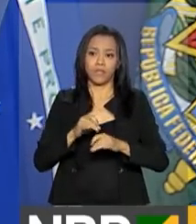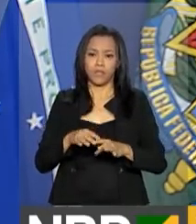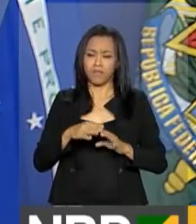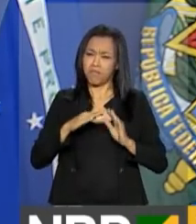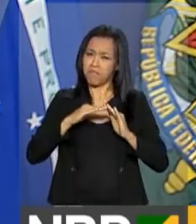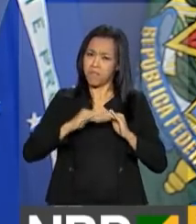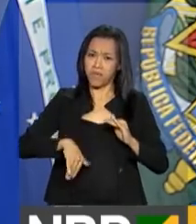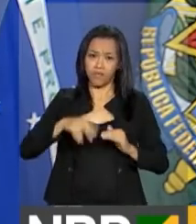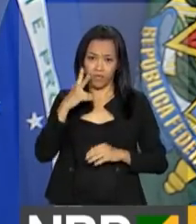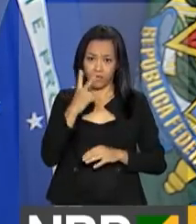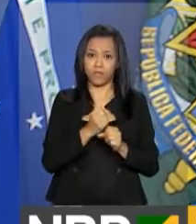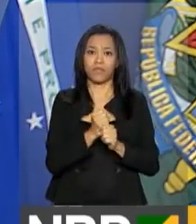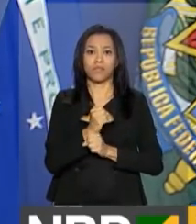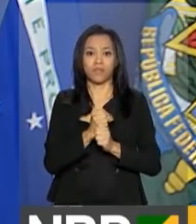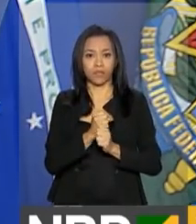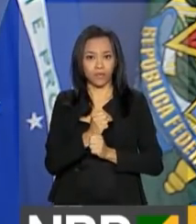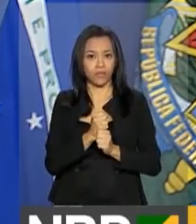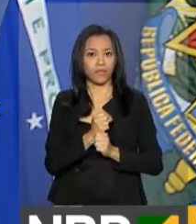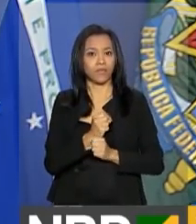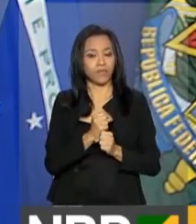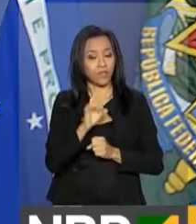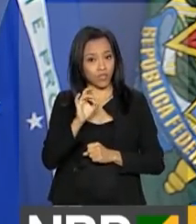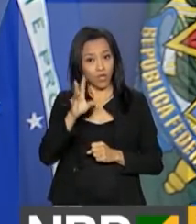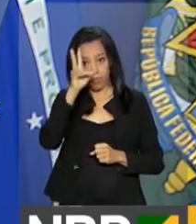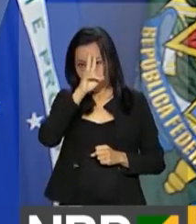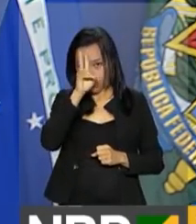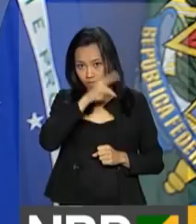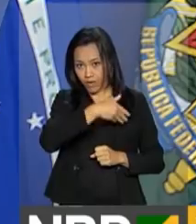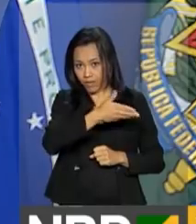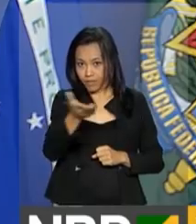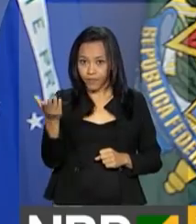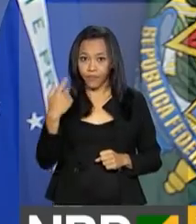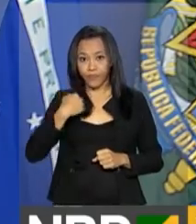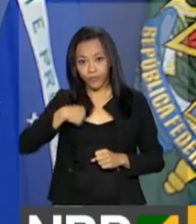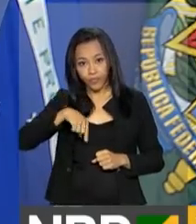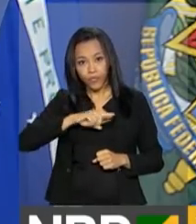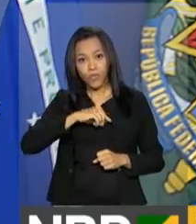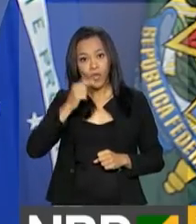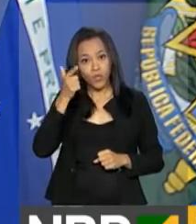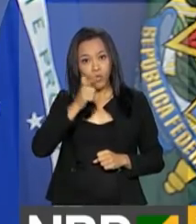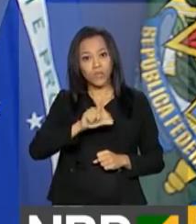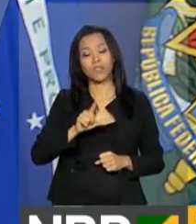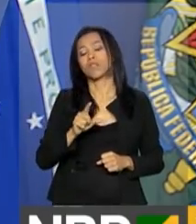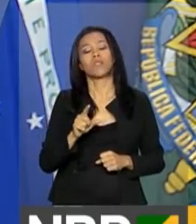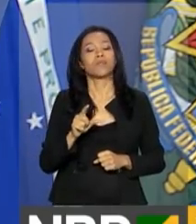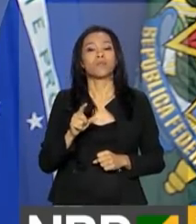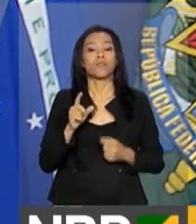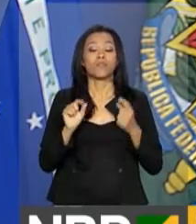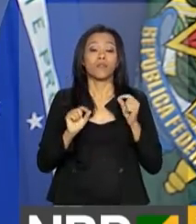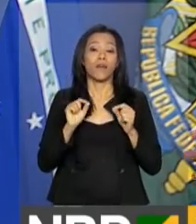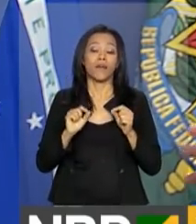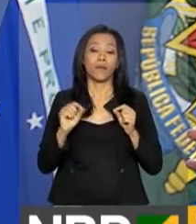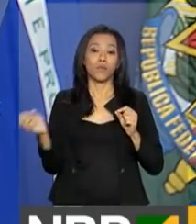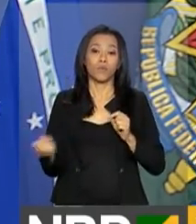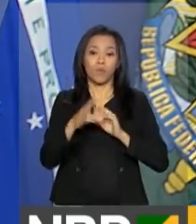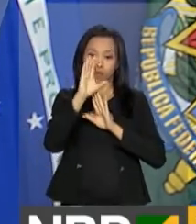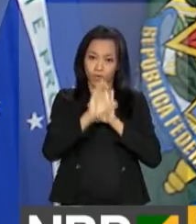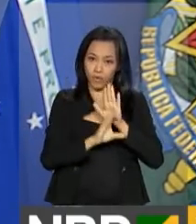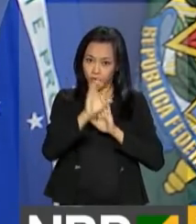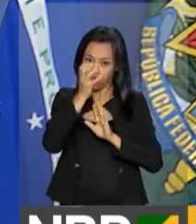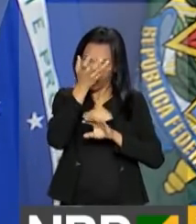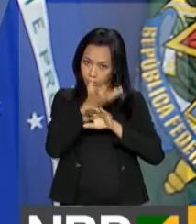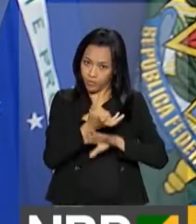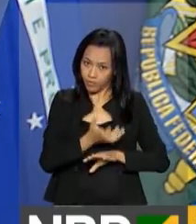até dois anos a só para recordar nós reformamos a ua o ensino médio aprovamos a